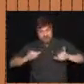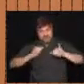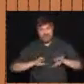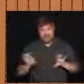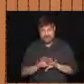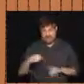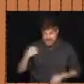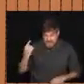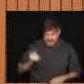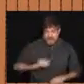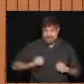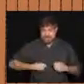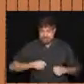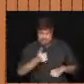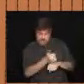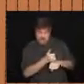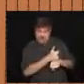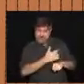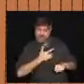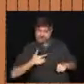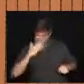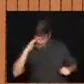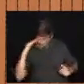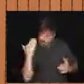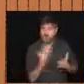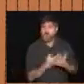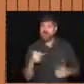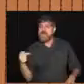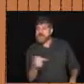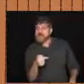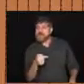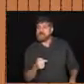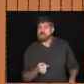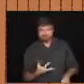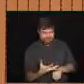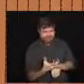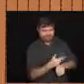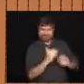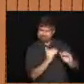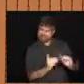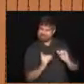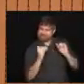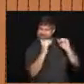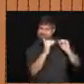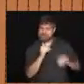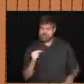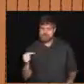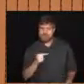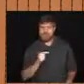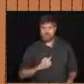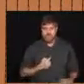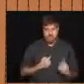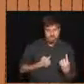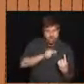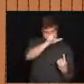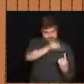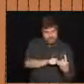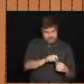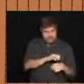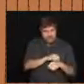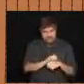nós devemos confiar que os nossos profissionais de saúde, eles são aptos, por exemplo, a ter um caso de